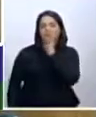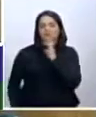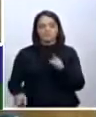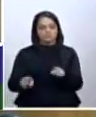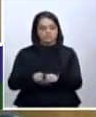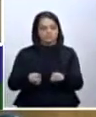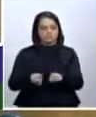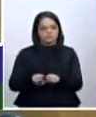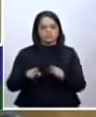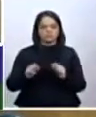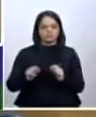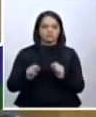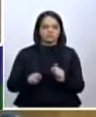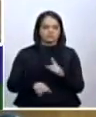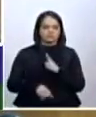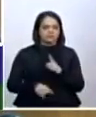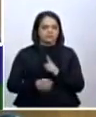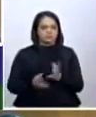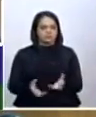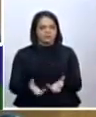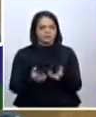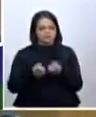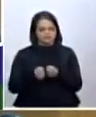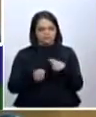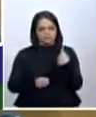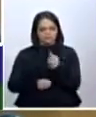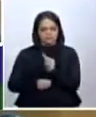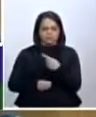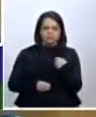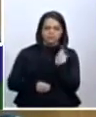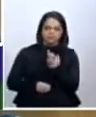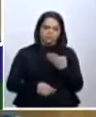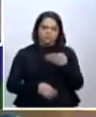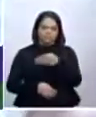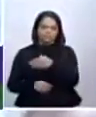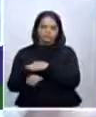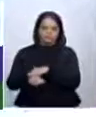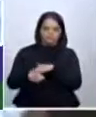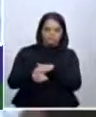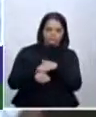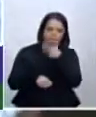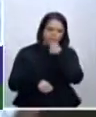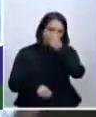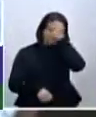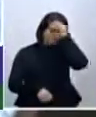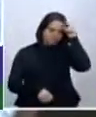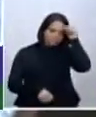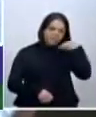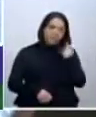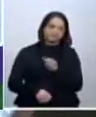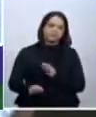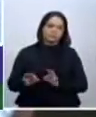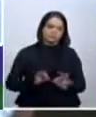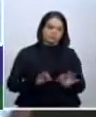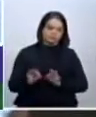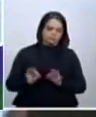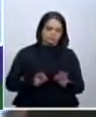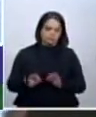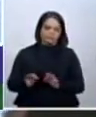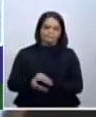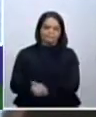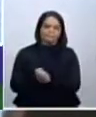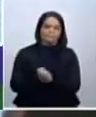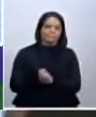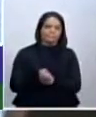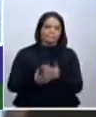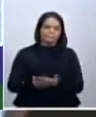que nos está recebendo, que nos levou lá no prefeito para conversarmos sobre os nossos projetos.